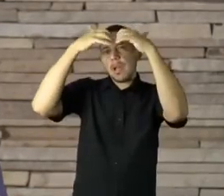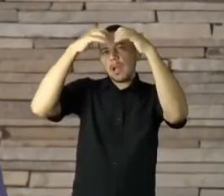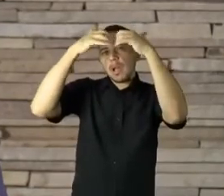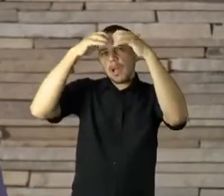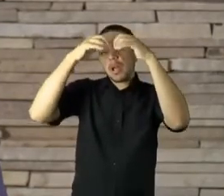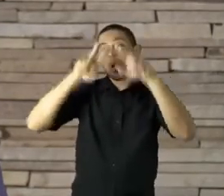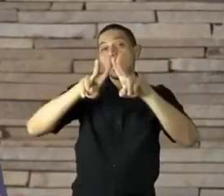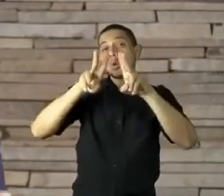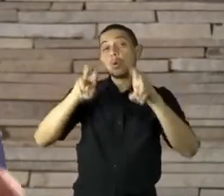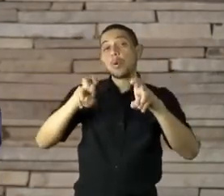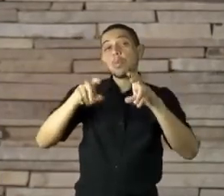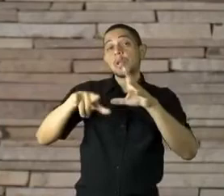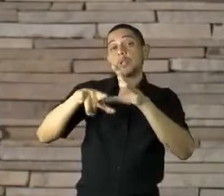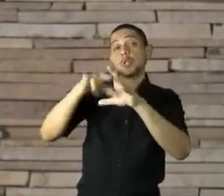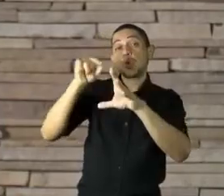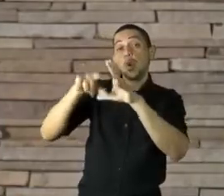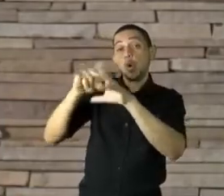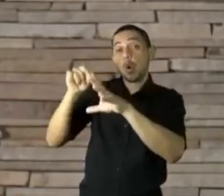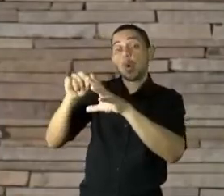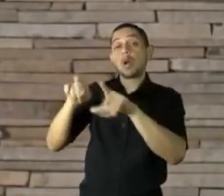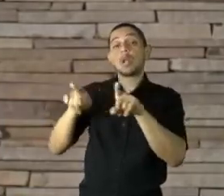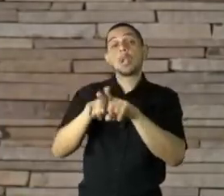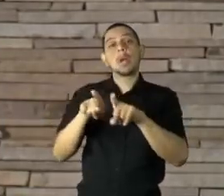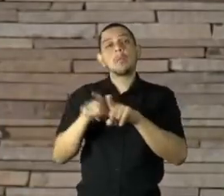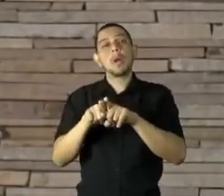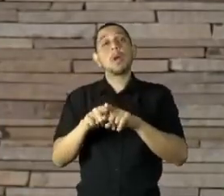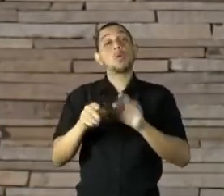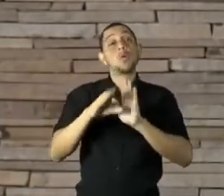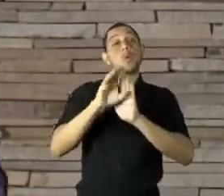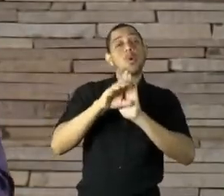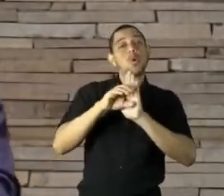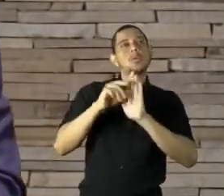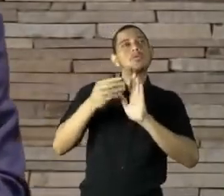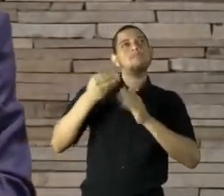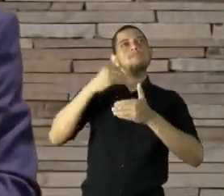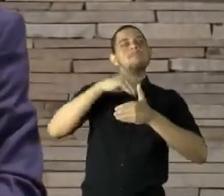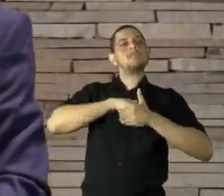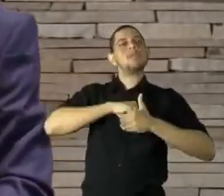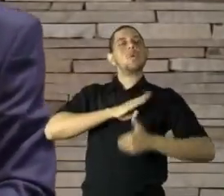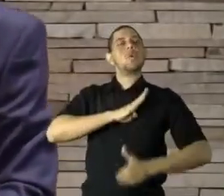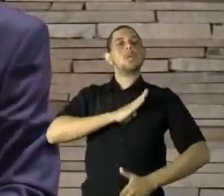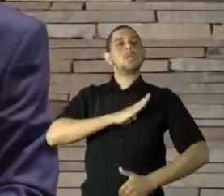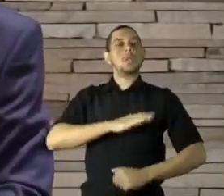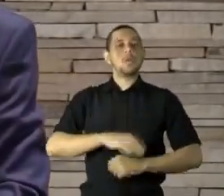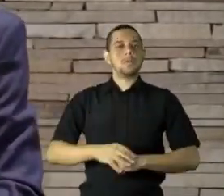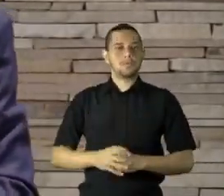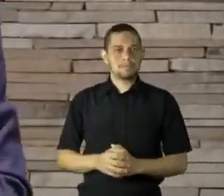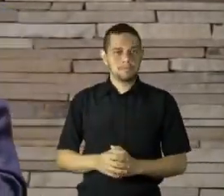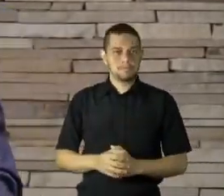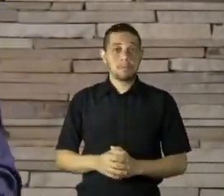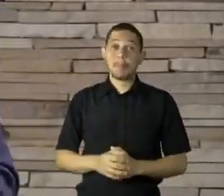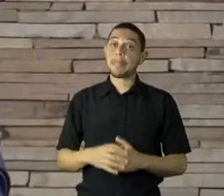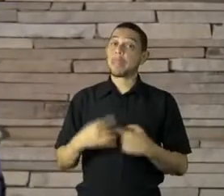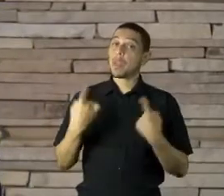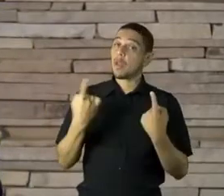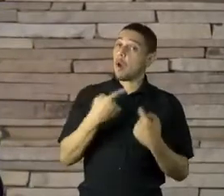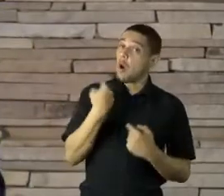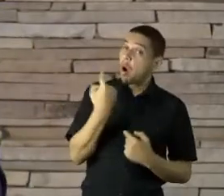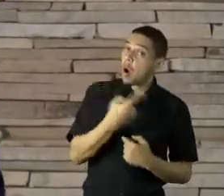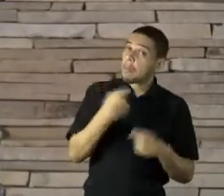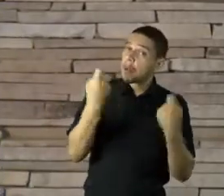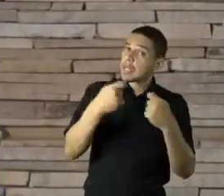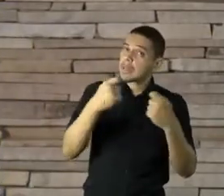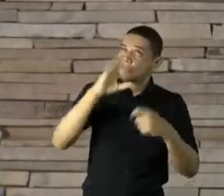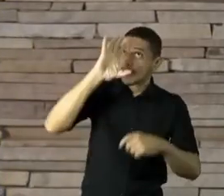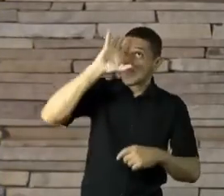sobre as escolhas e sobre os conceitos que você tem guardado no seu coração é preciso decidirmos em